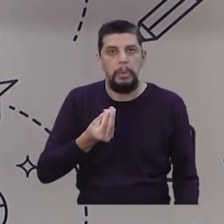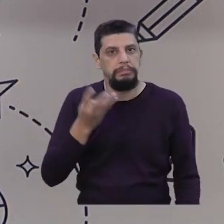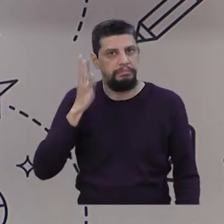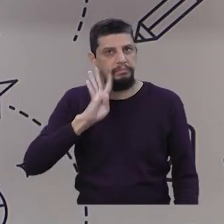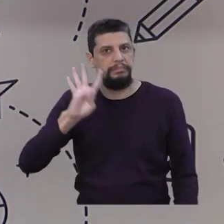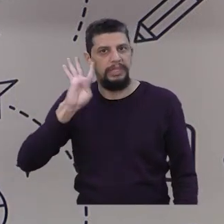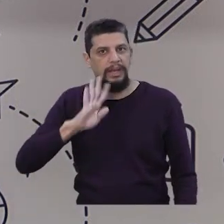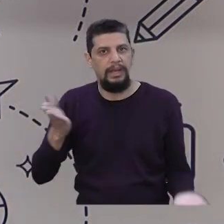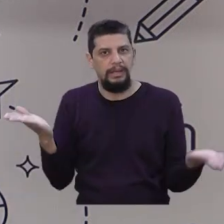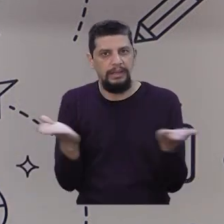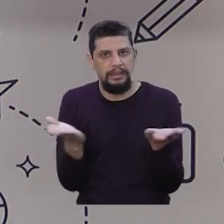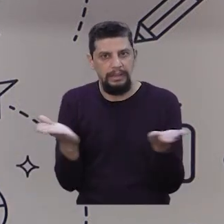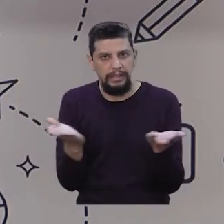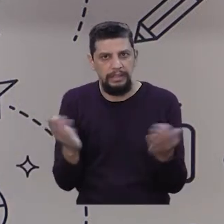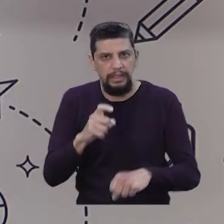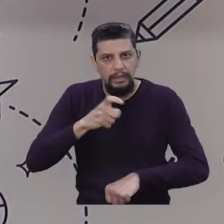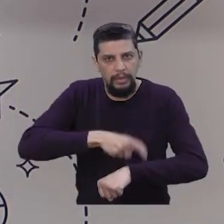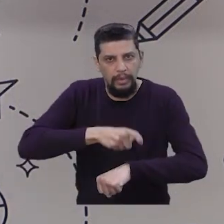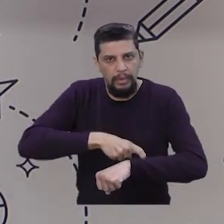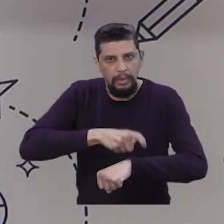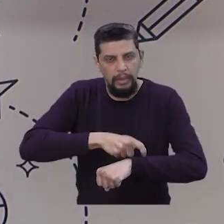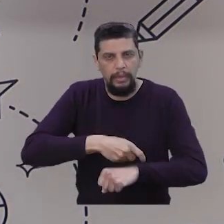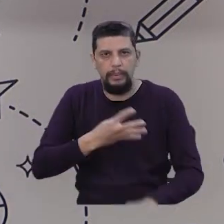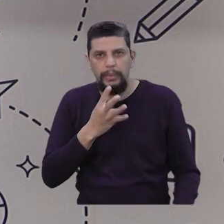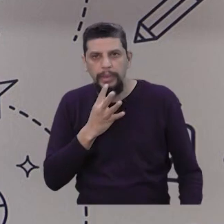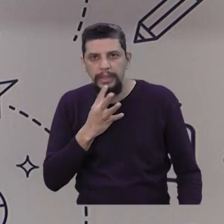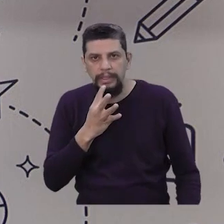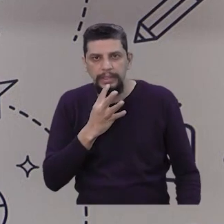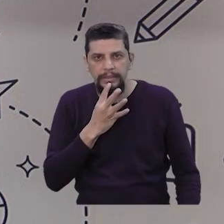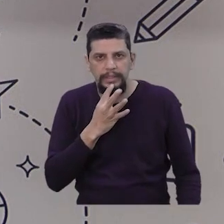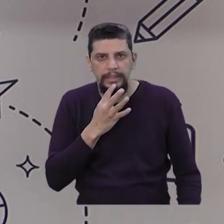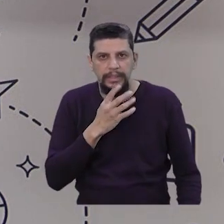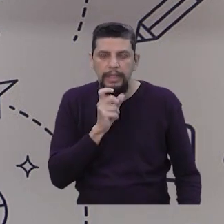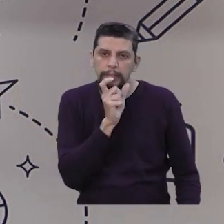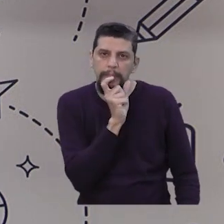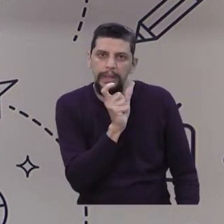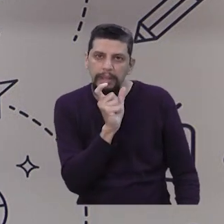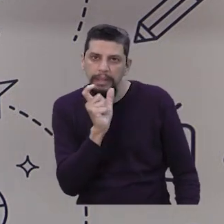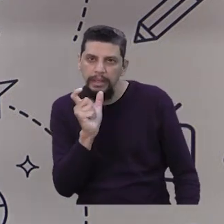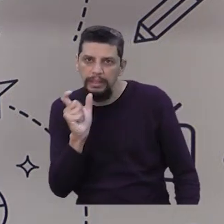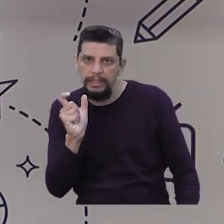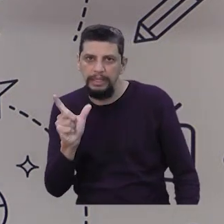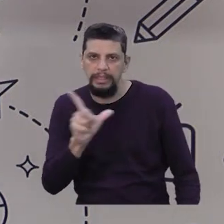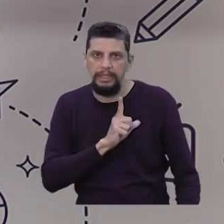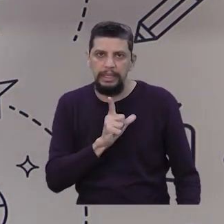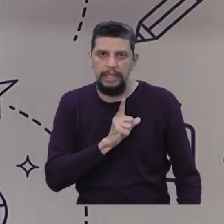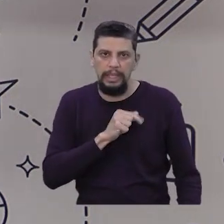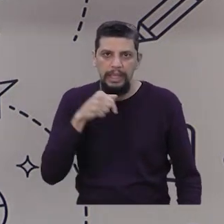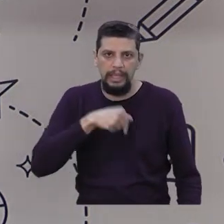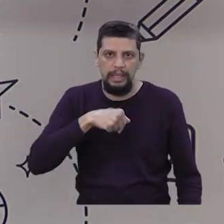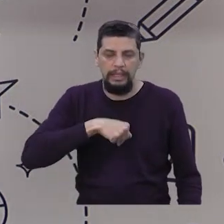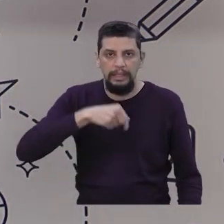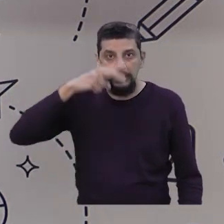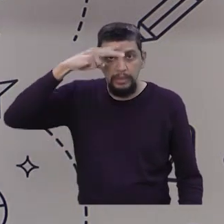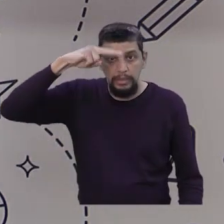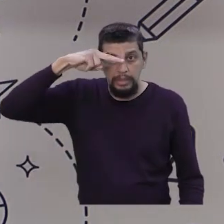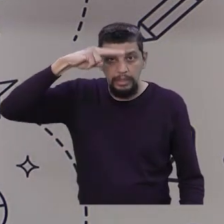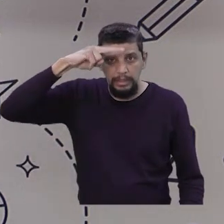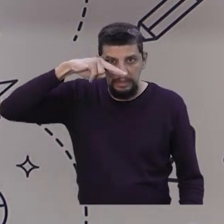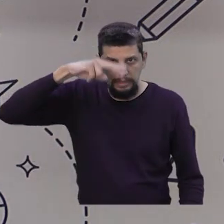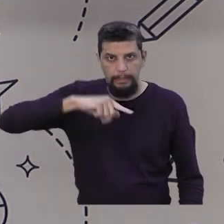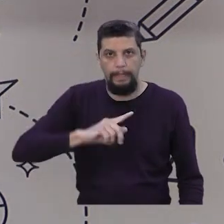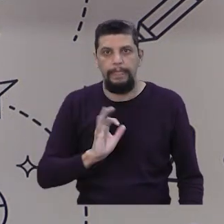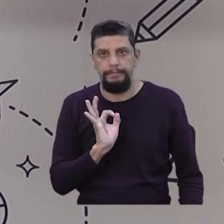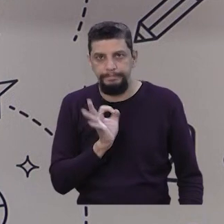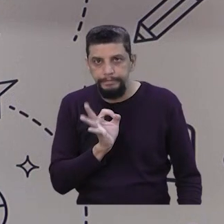muito legal. Agora, está na hora da gente também conhecer os pedacinhos das palavras que tem aqui nessa história, que apareceram